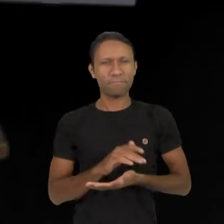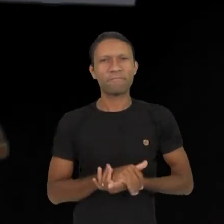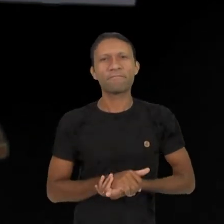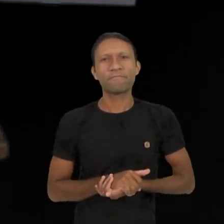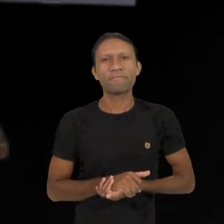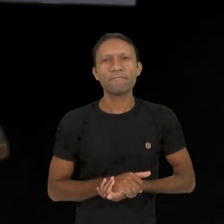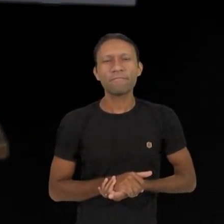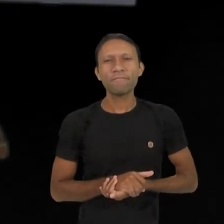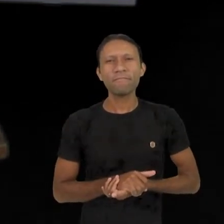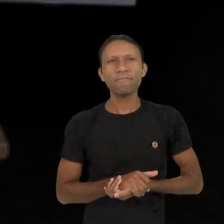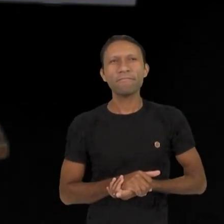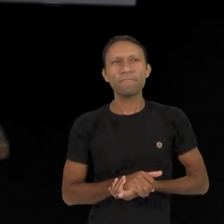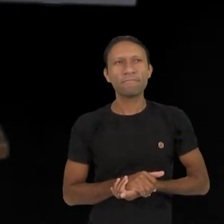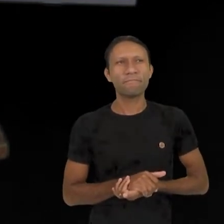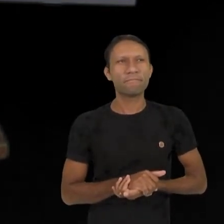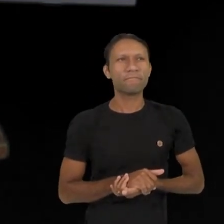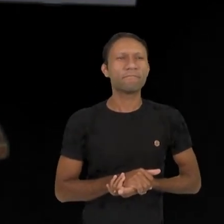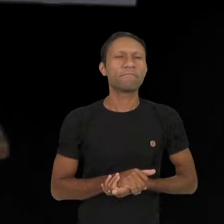frente também.